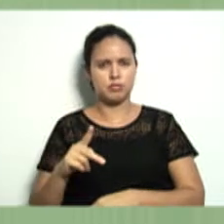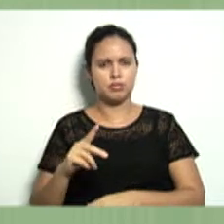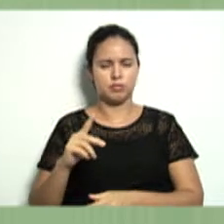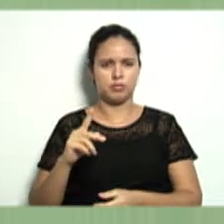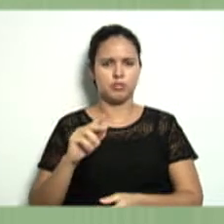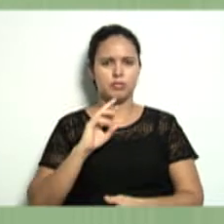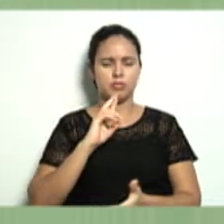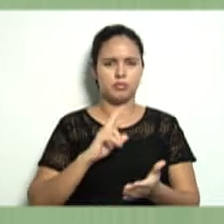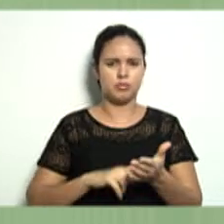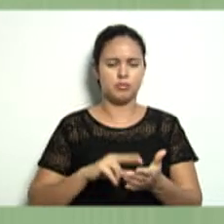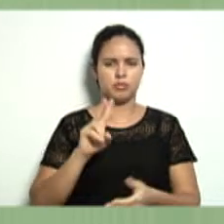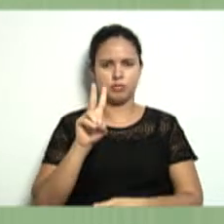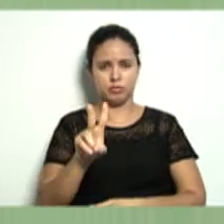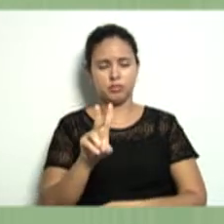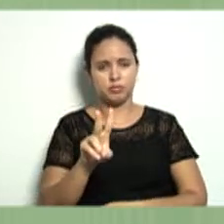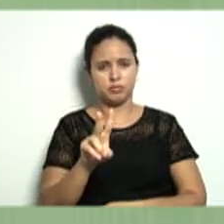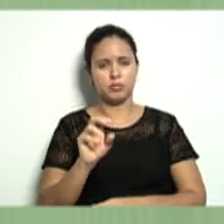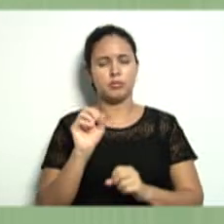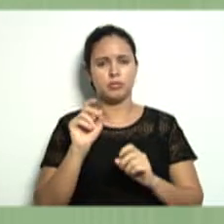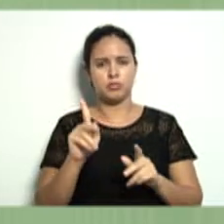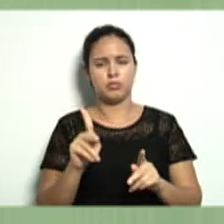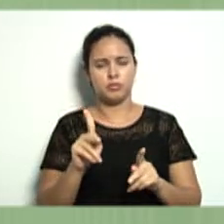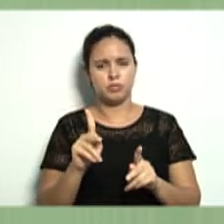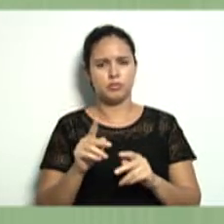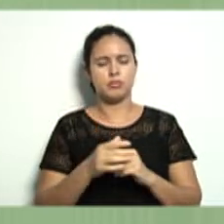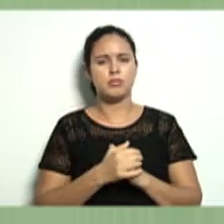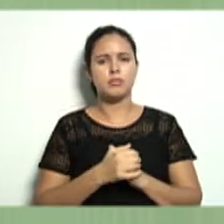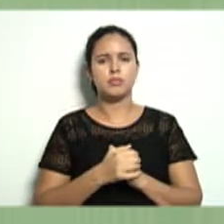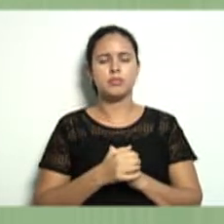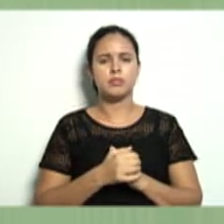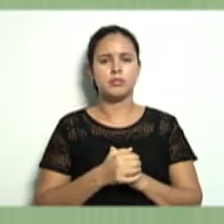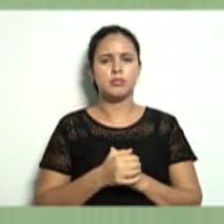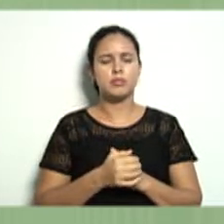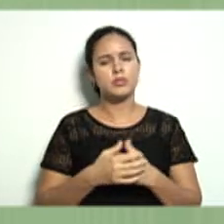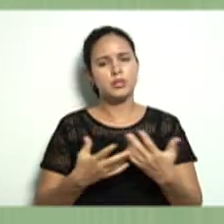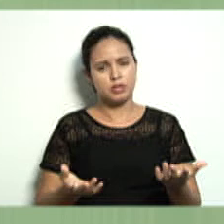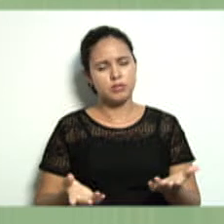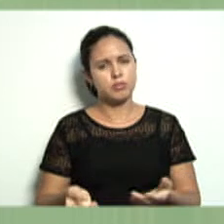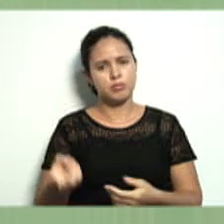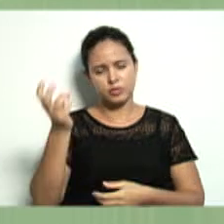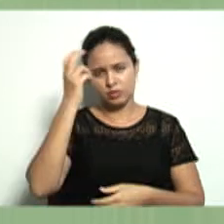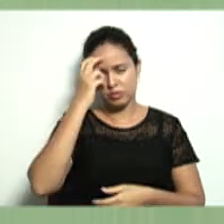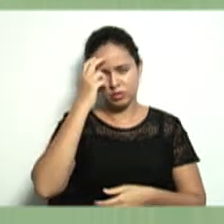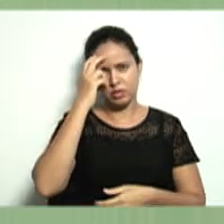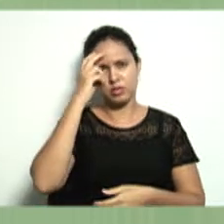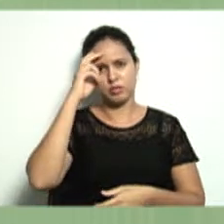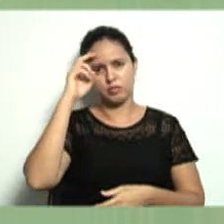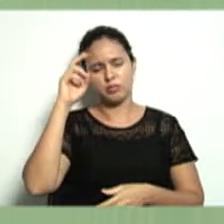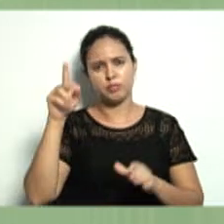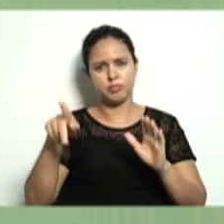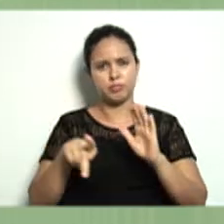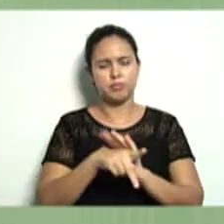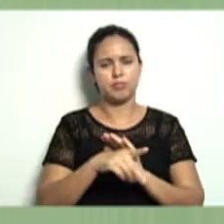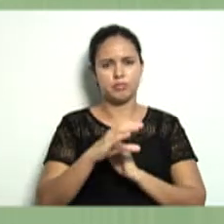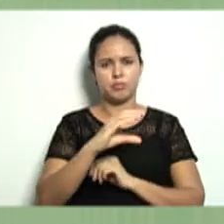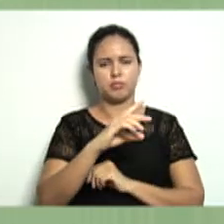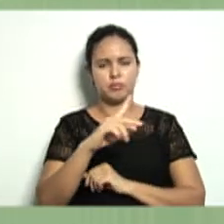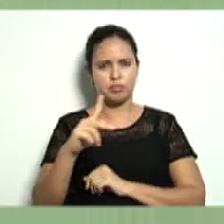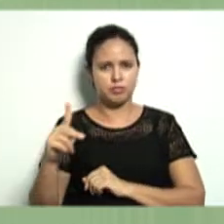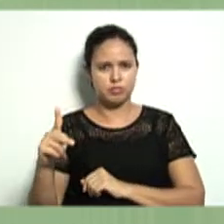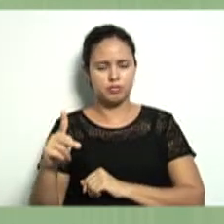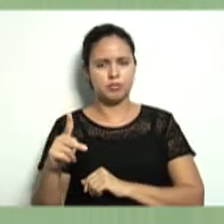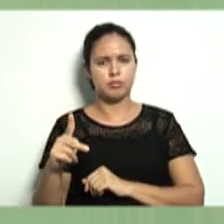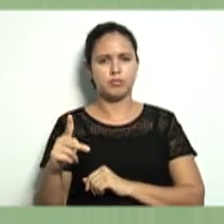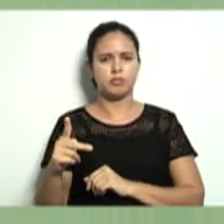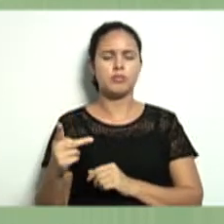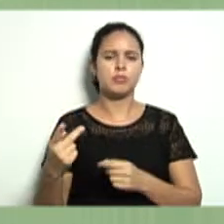verdadeira. Muito bem, realmente verdadeira. E a questão cultural instalada por meio do cooperativo não